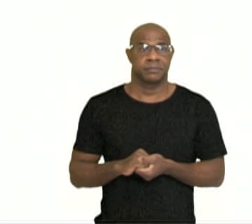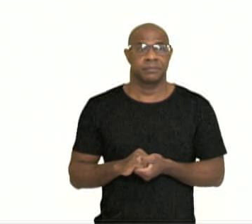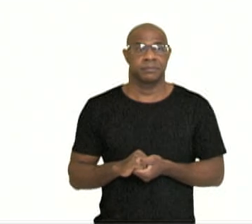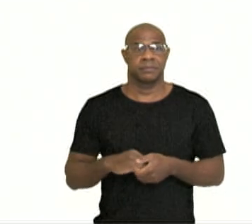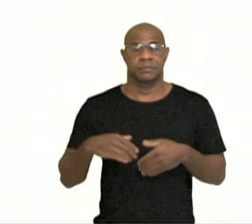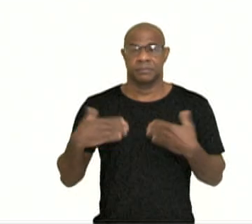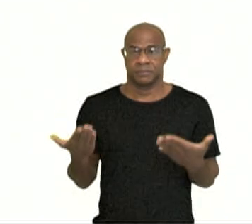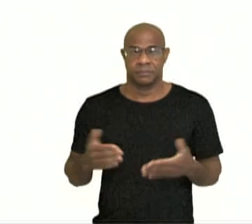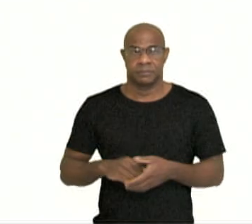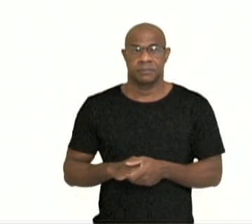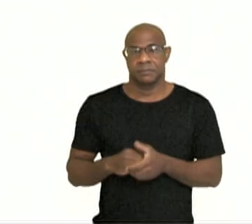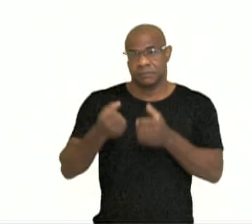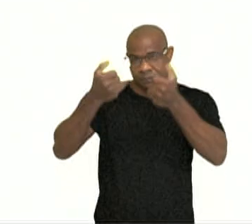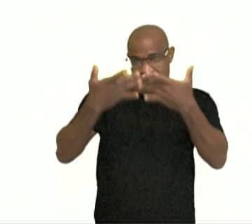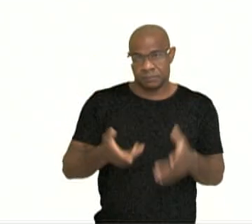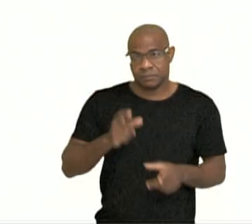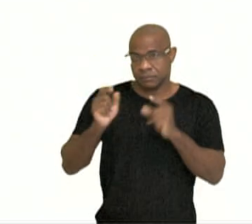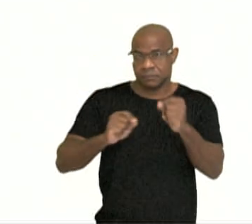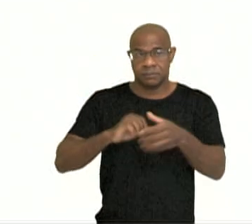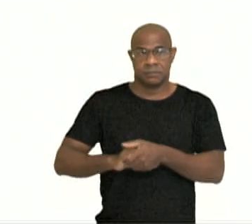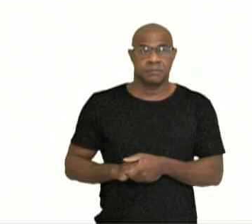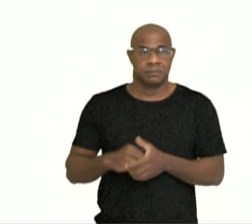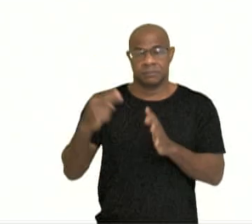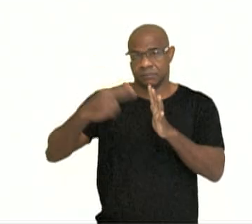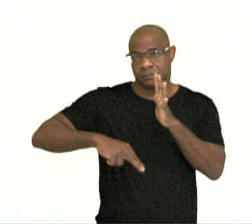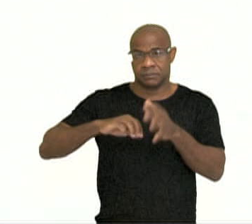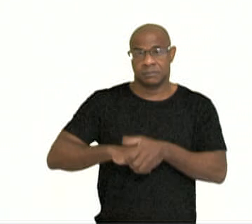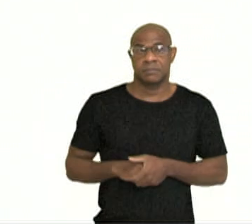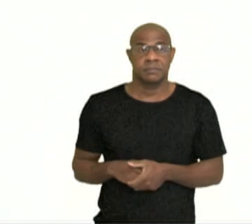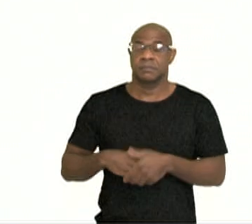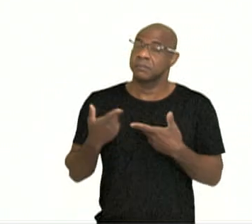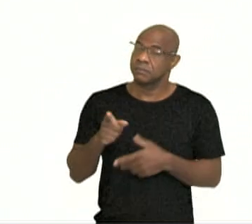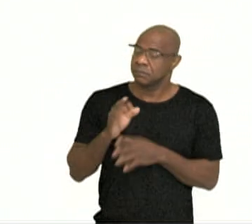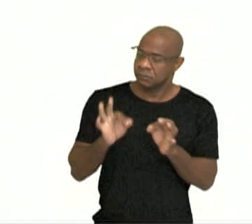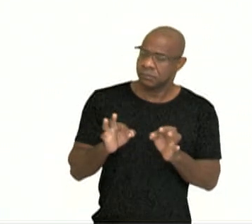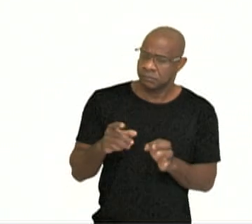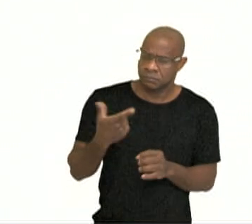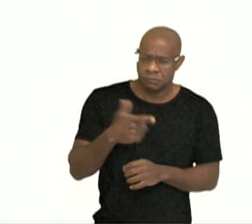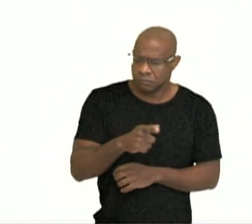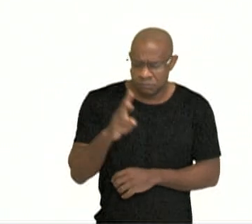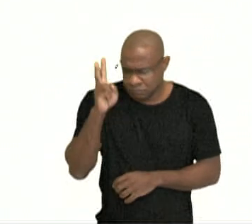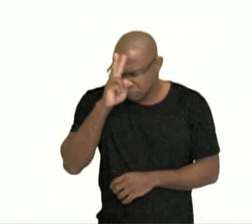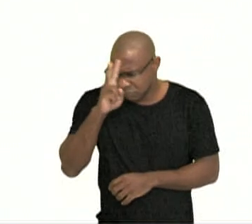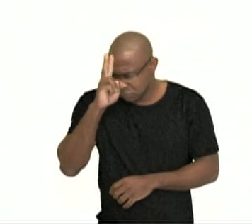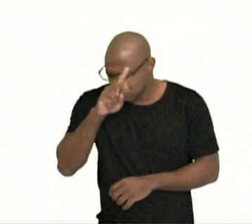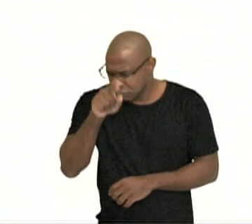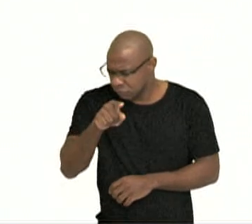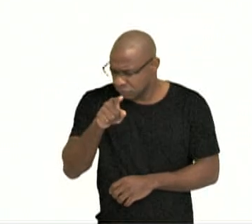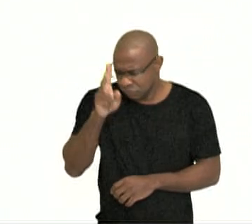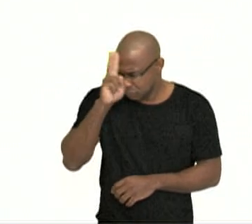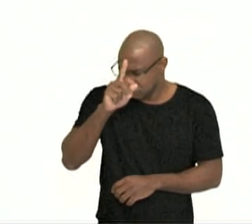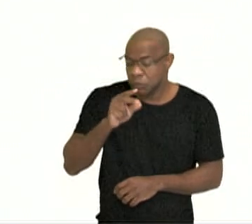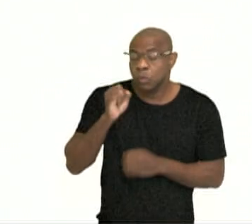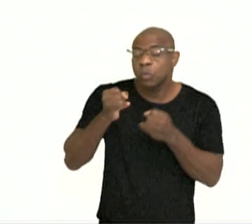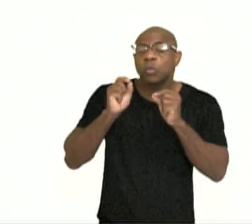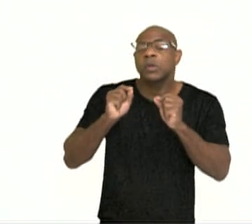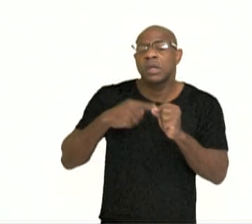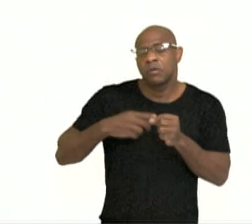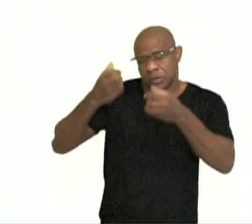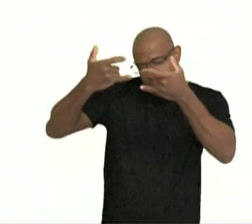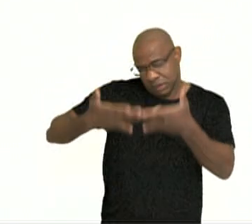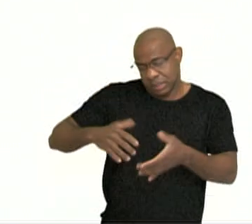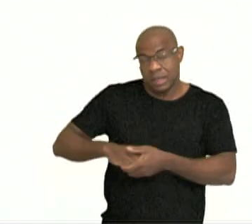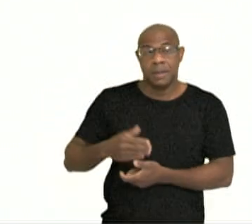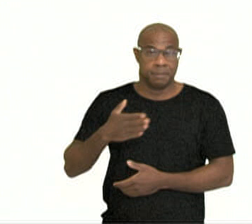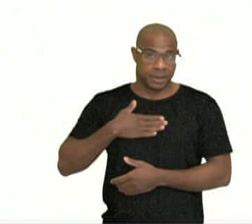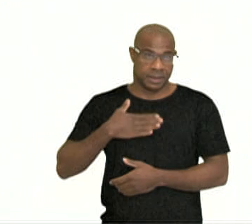atividade 2 traz o seguinte comando, releia. Certamente você não terá memória do que vou contar, mas, para